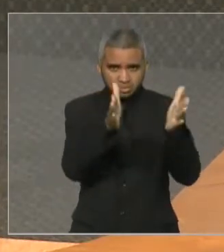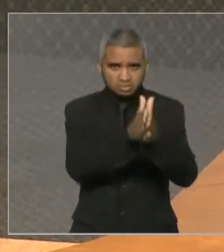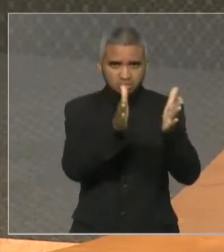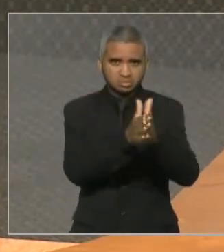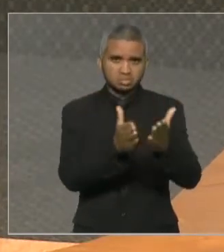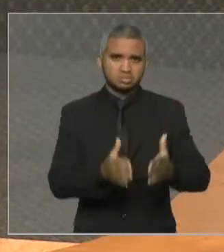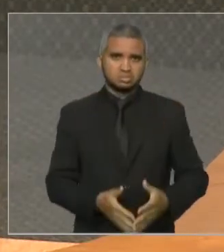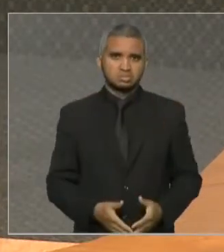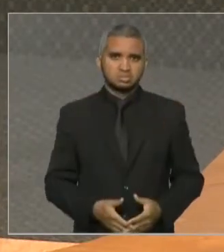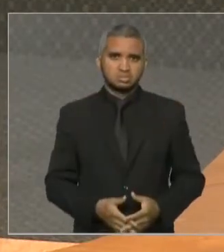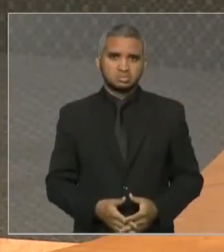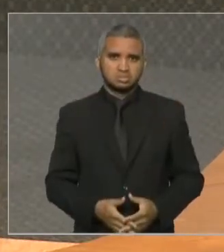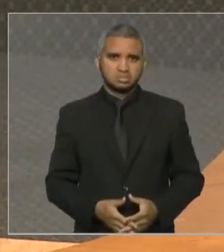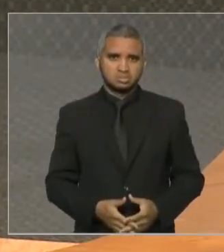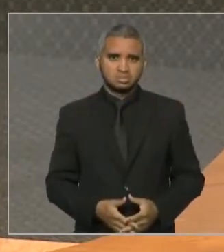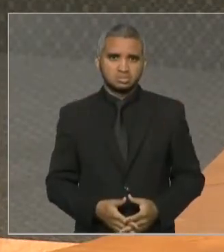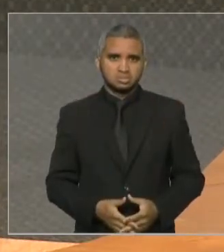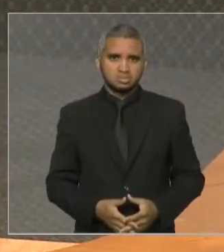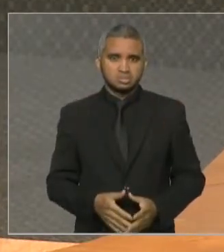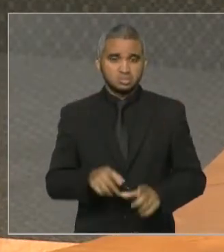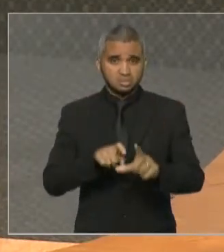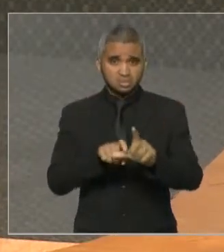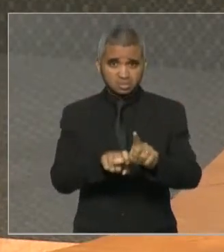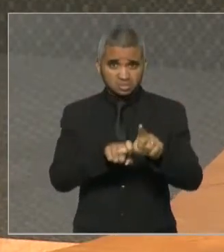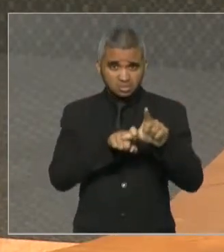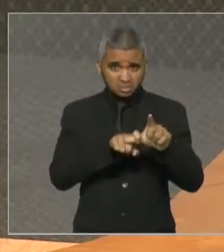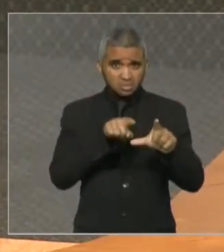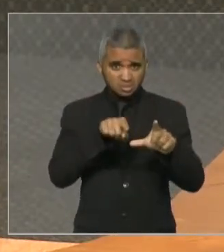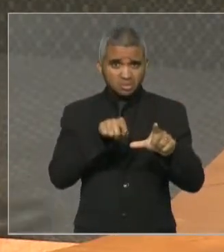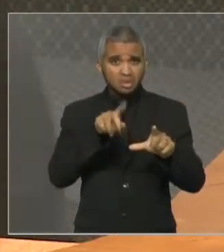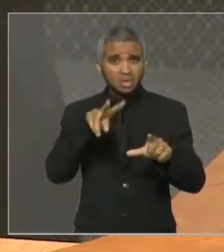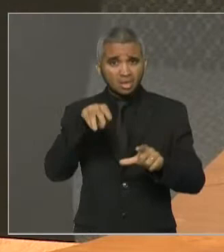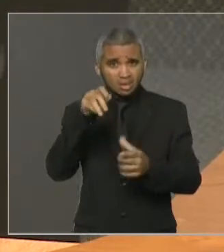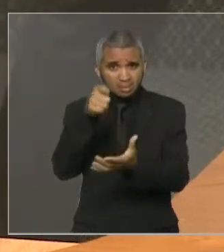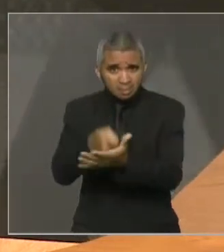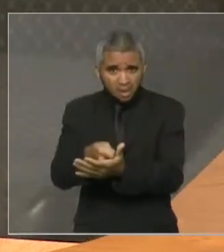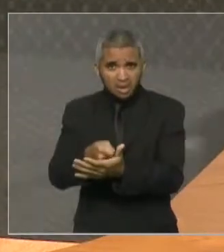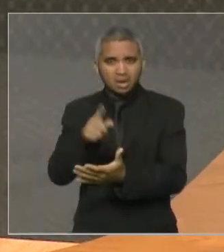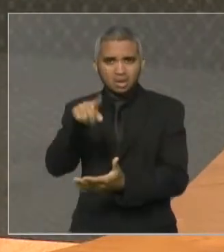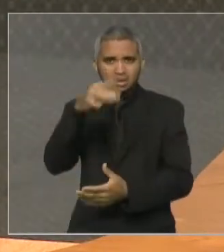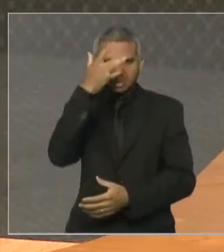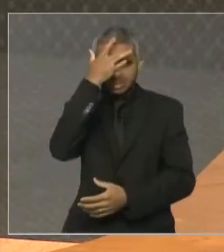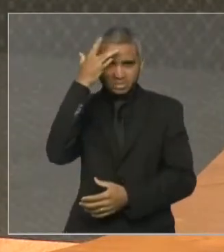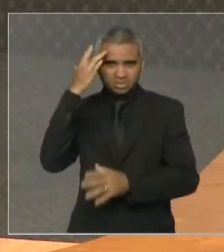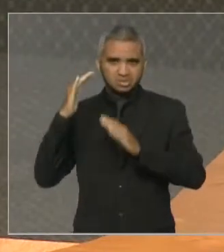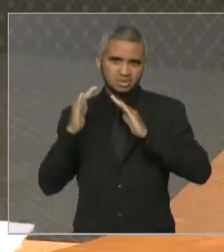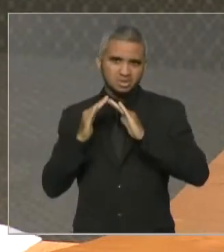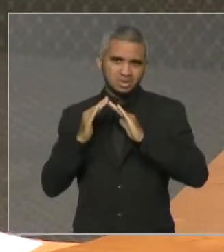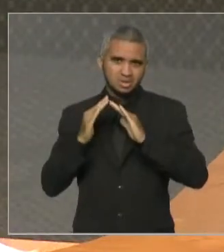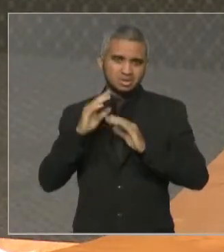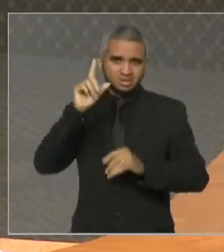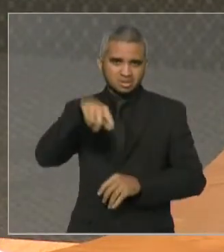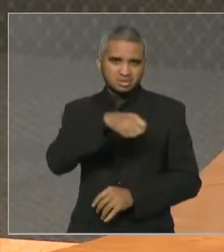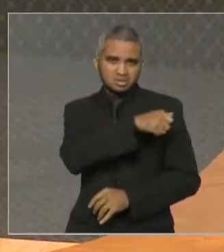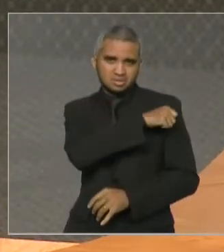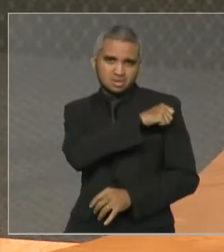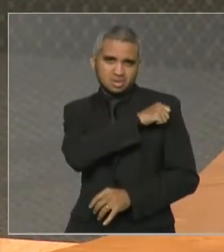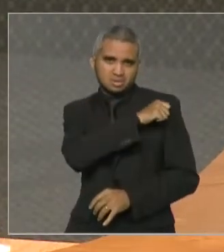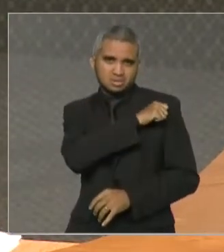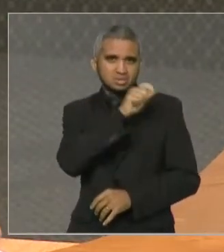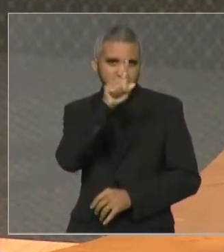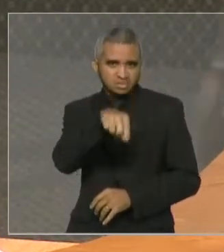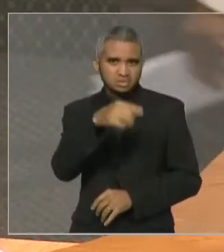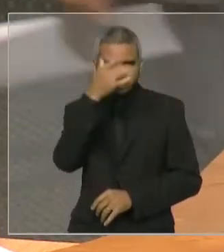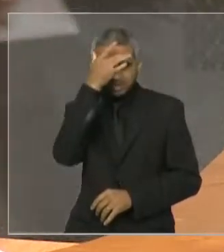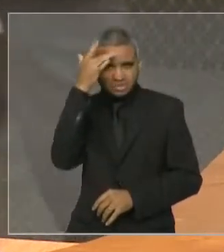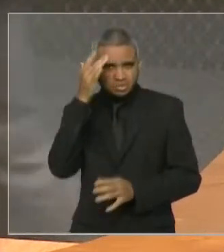conta vai sobrar para a dona de casa, para o pequeno empresário, vai sobrar para o estudante, vai sobrar para aqueles que não têm.